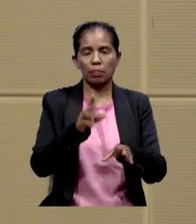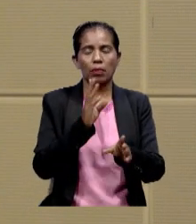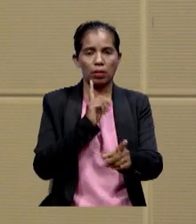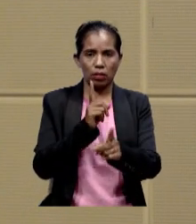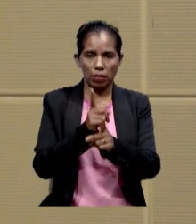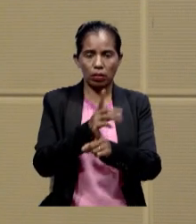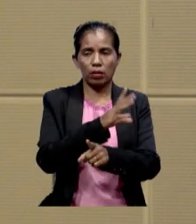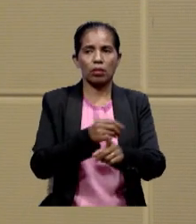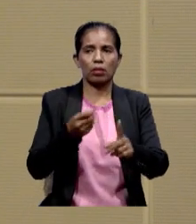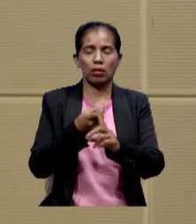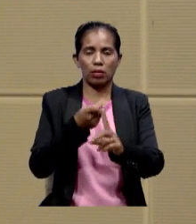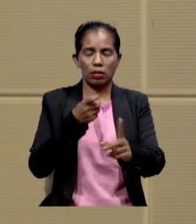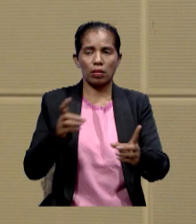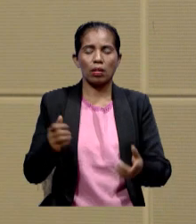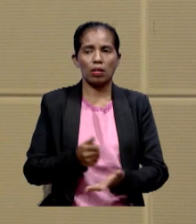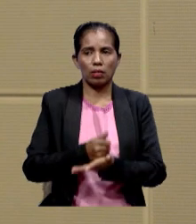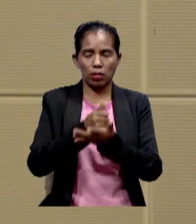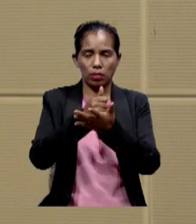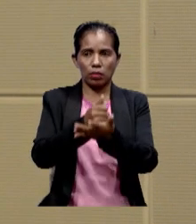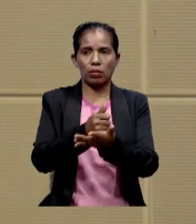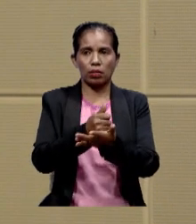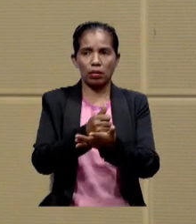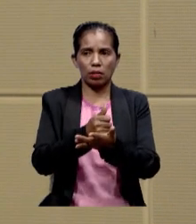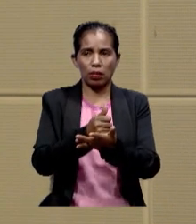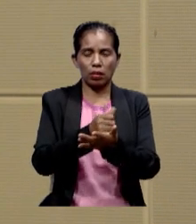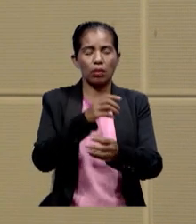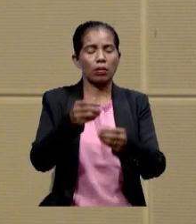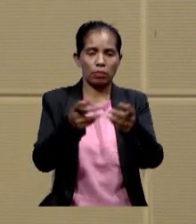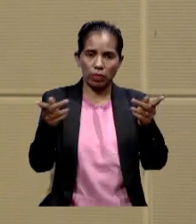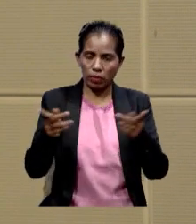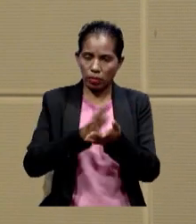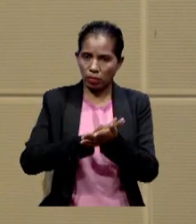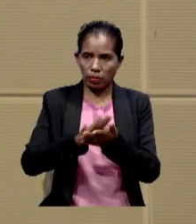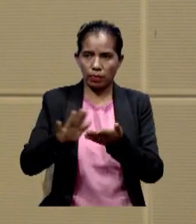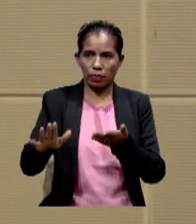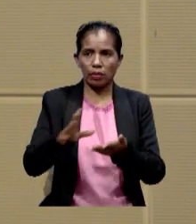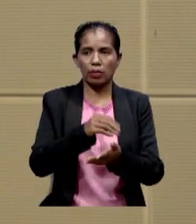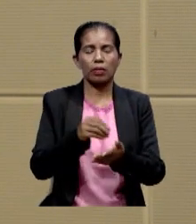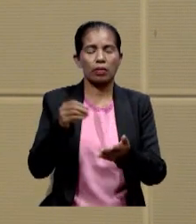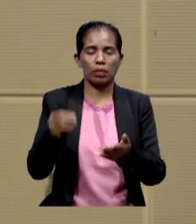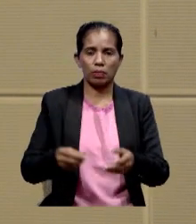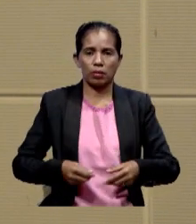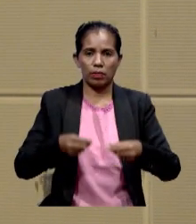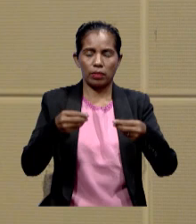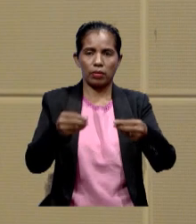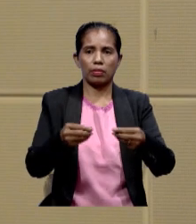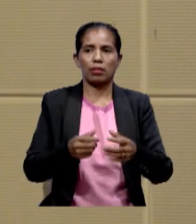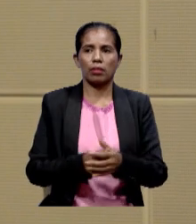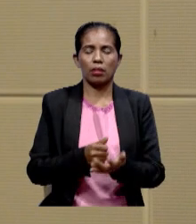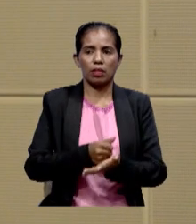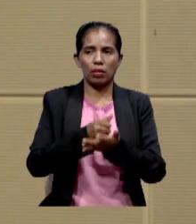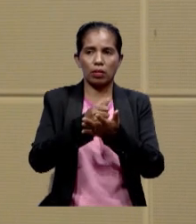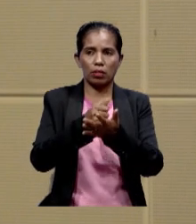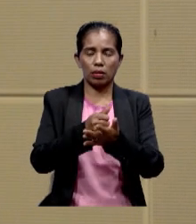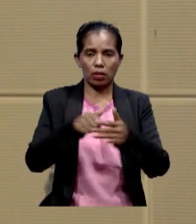como apoio ao setor ambiental para a reflorestação de várias regiões